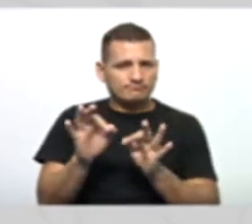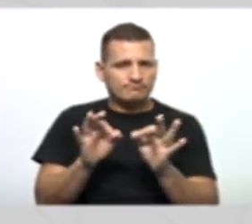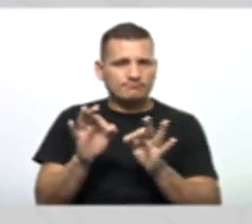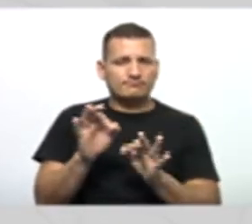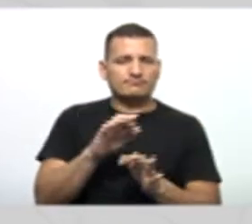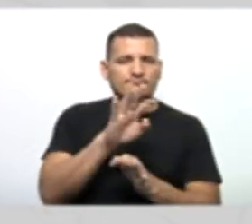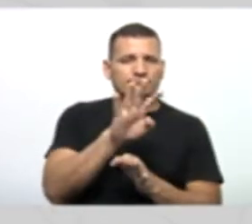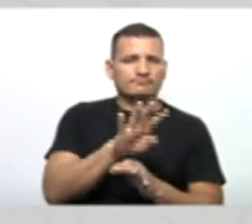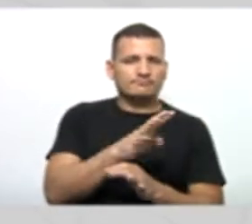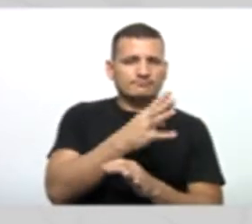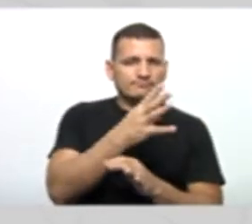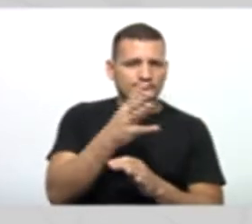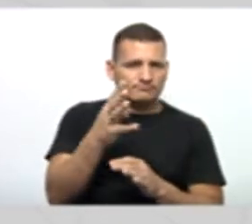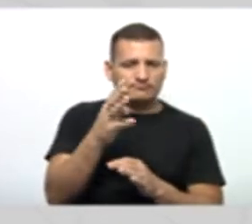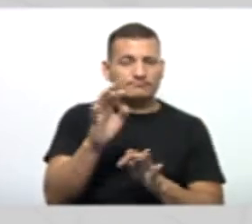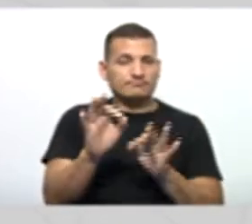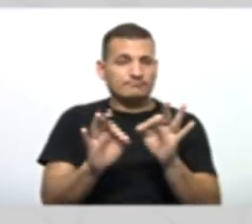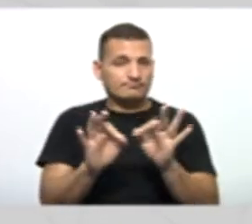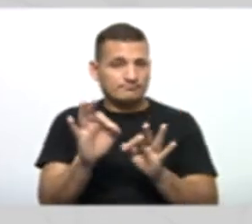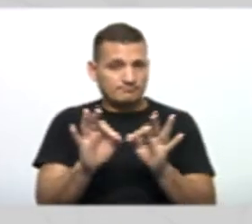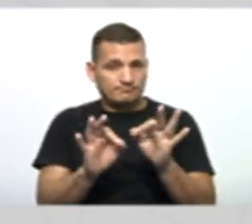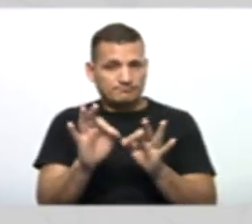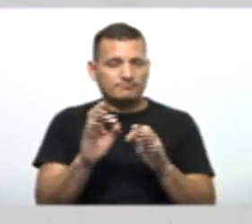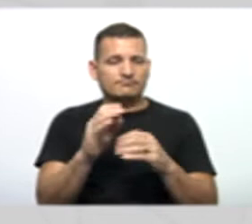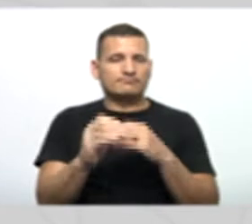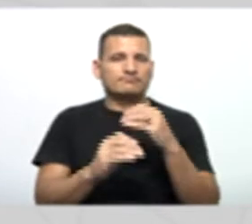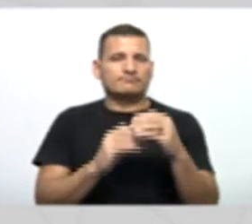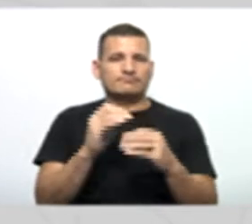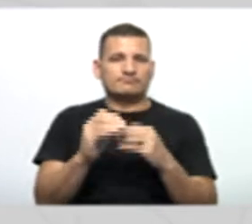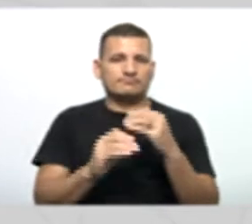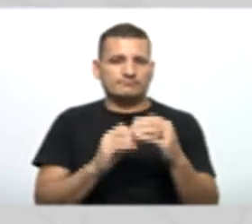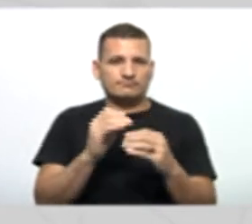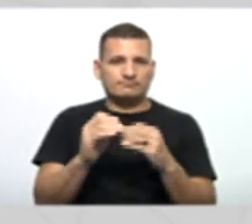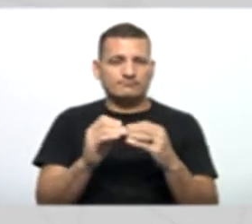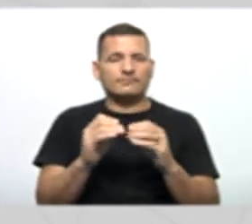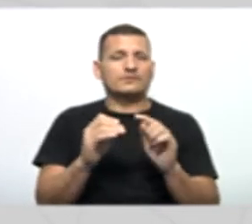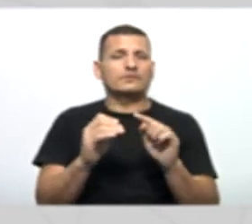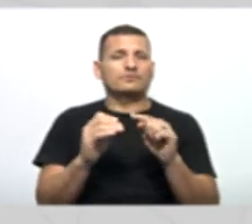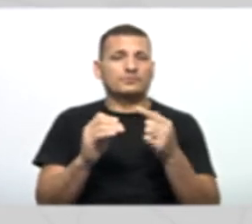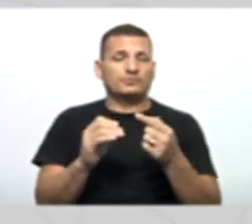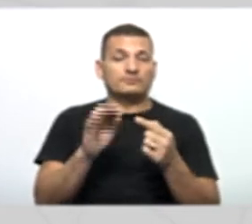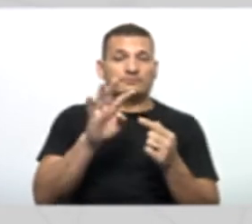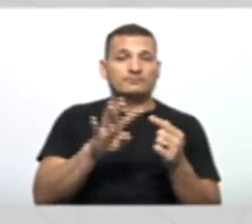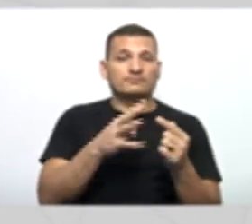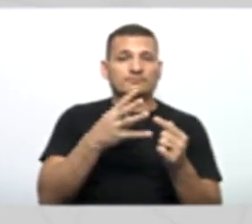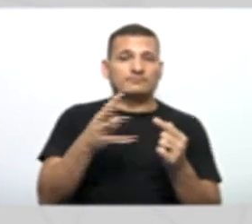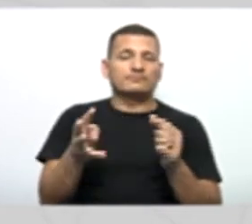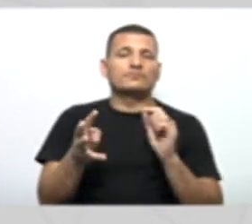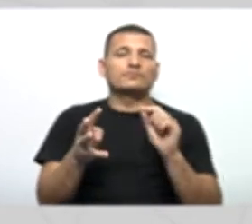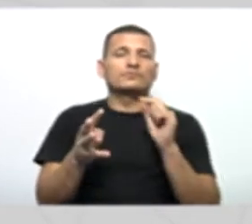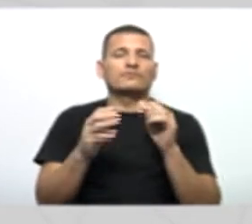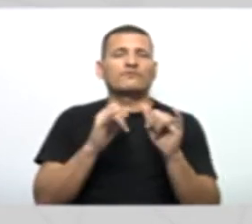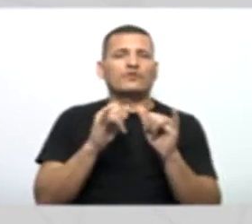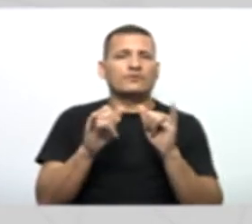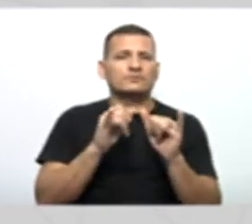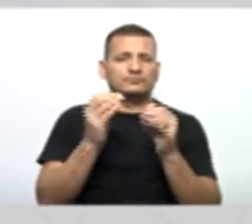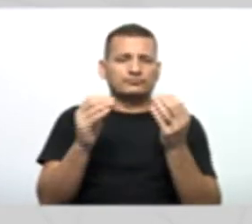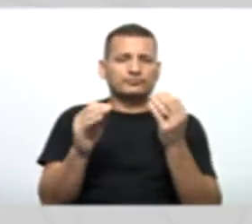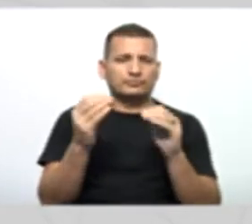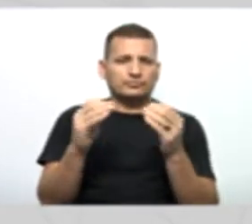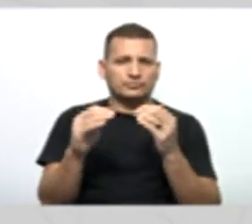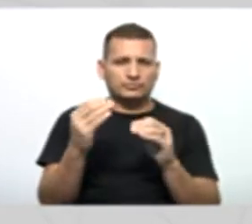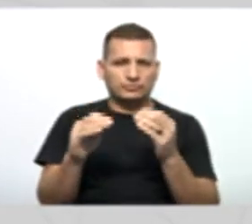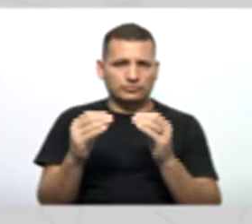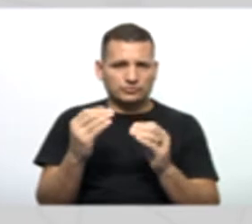tabelas e as suas propriedades dentro desse banco. Vamos popular a tabela é colocar os dados na tabela propriamente, e